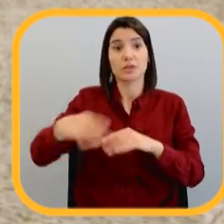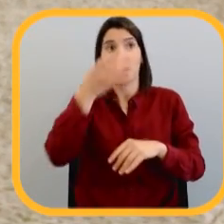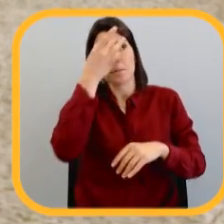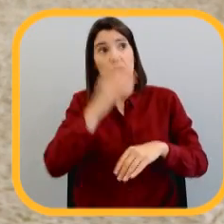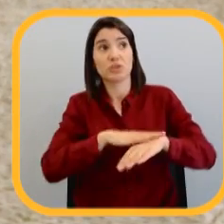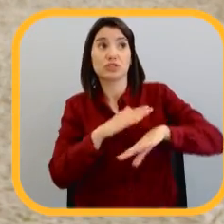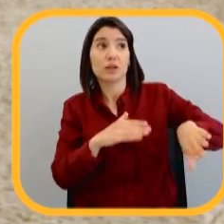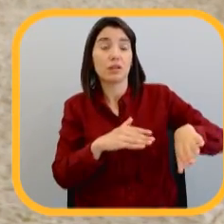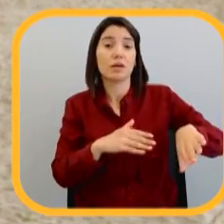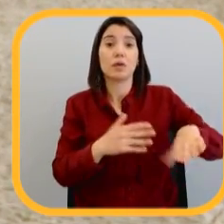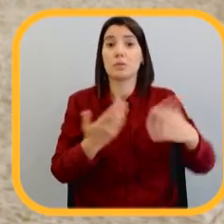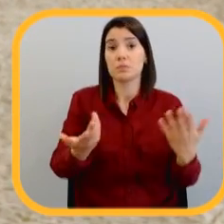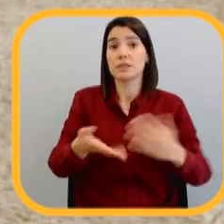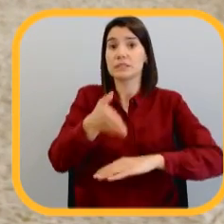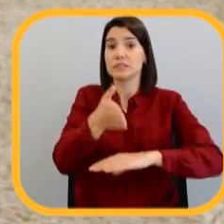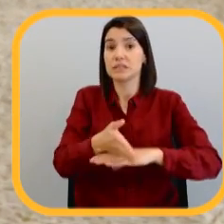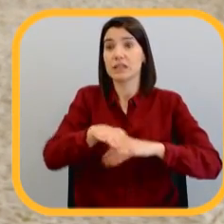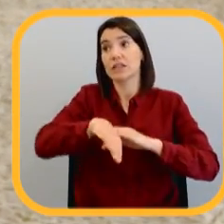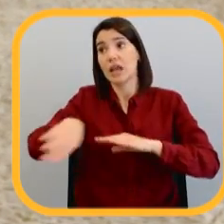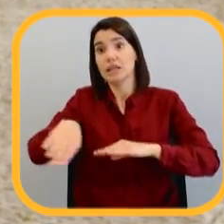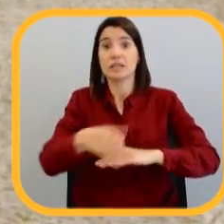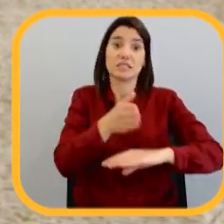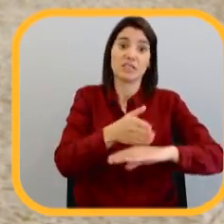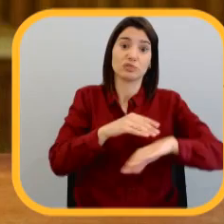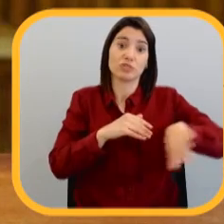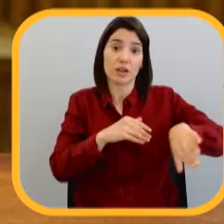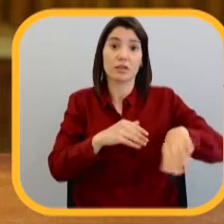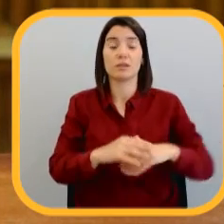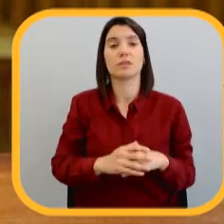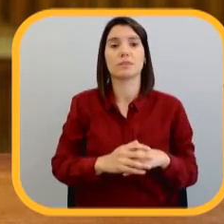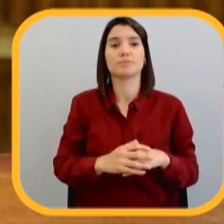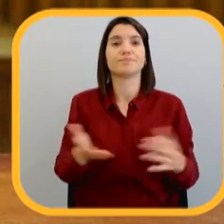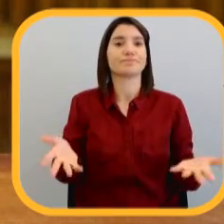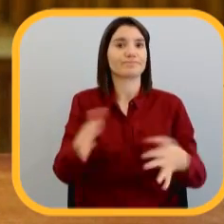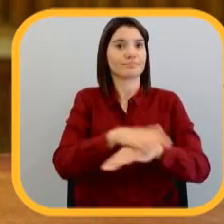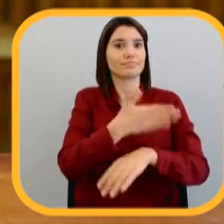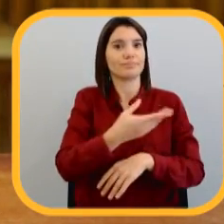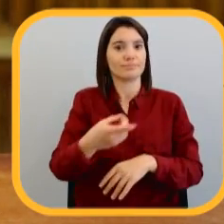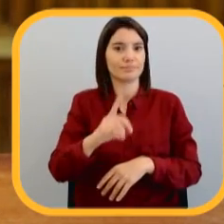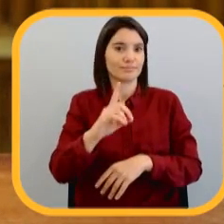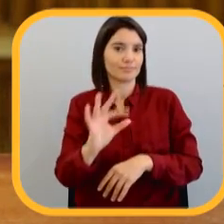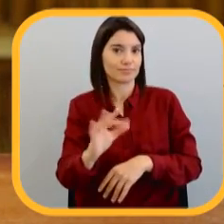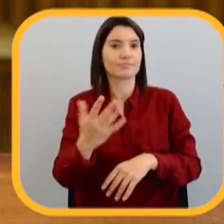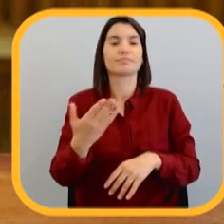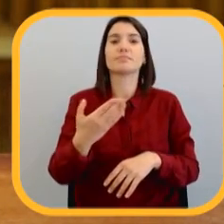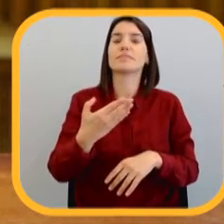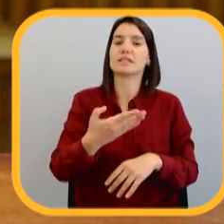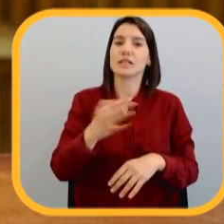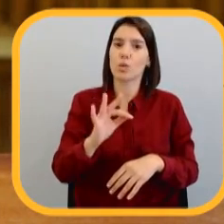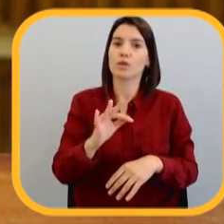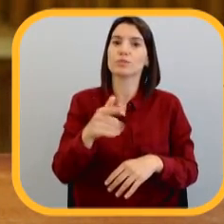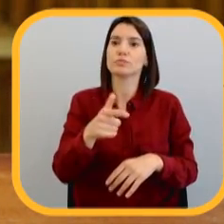com ideais mais à direita e partidos com ideais mais à esquerda, e os de centro-direita e o centro-esquerda. A Revolução de 1974 trouxe o estabelecimento de um